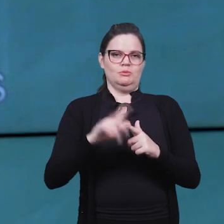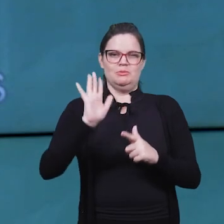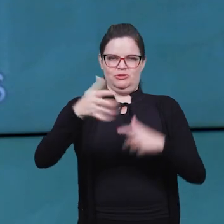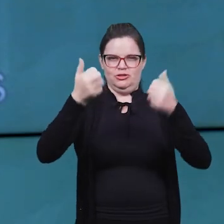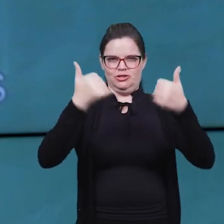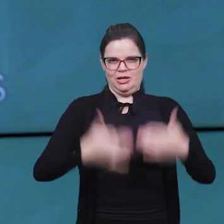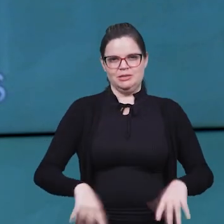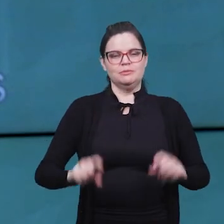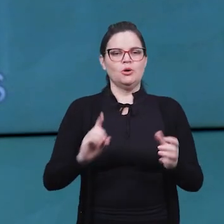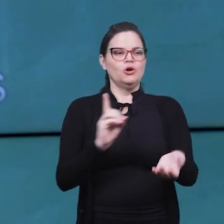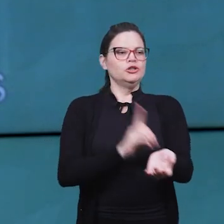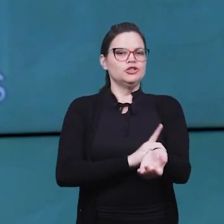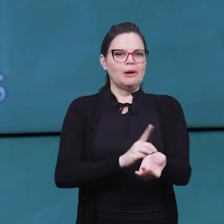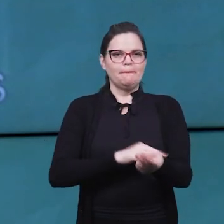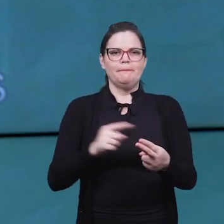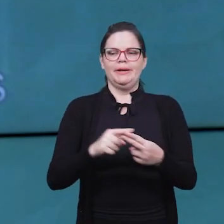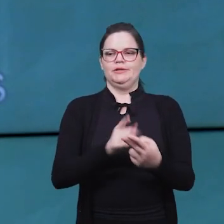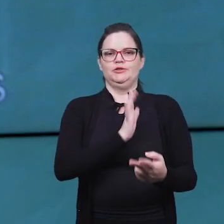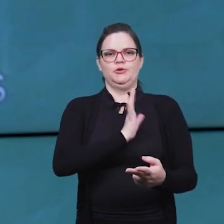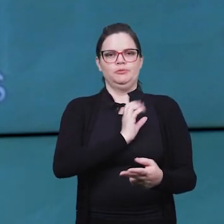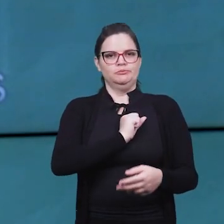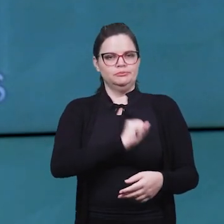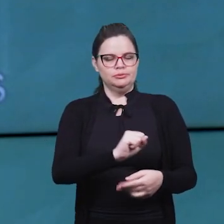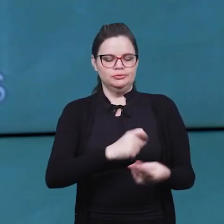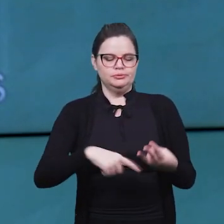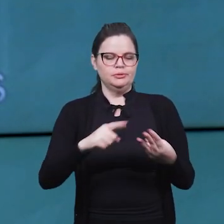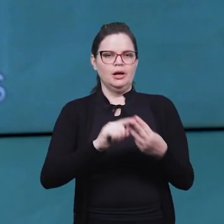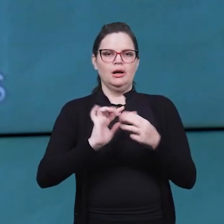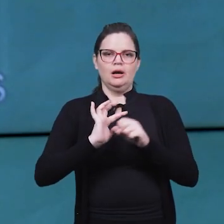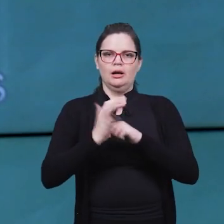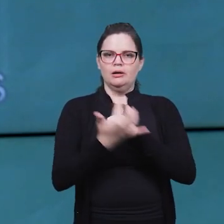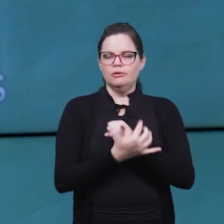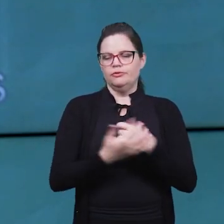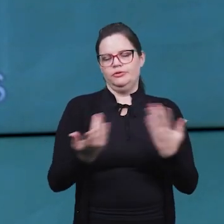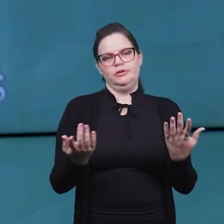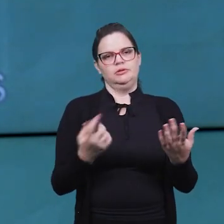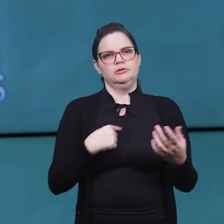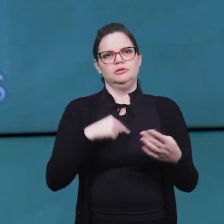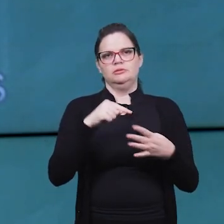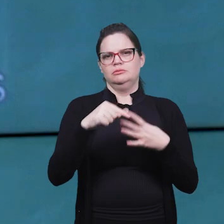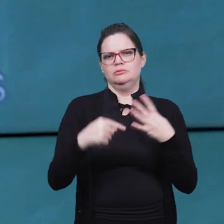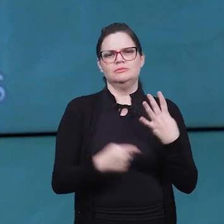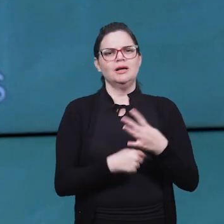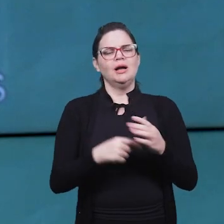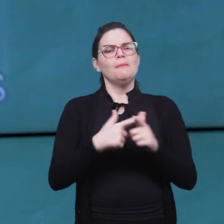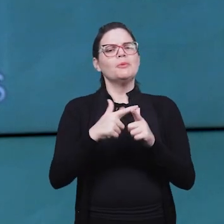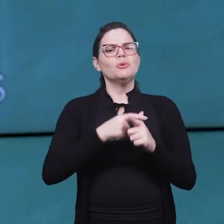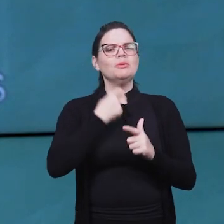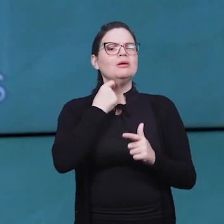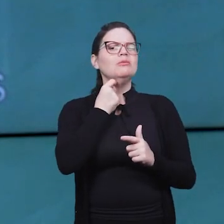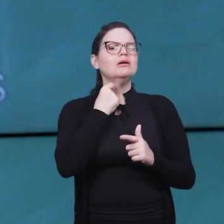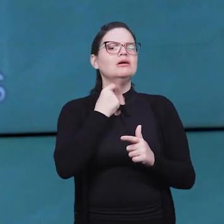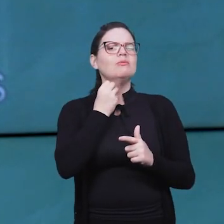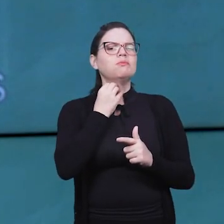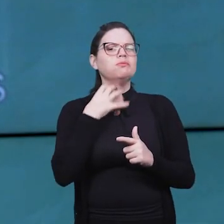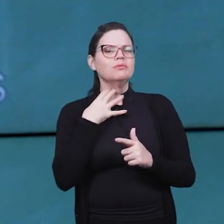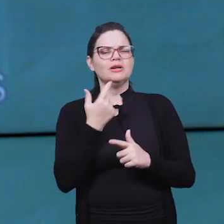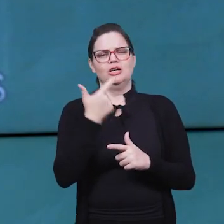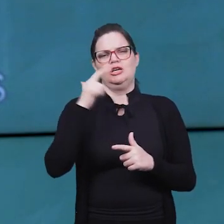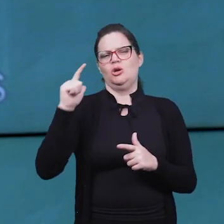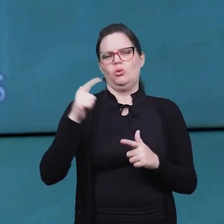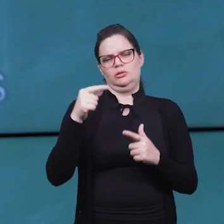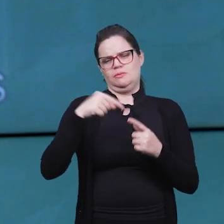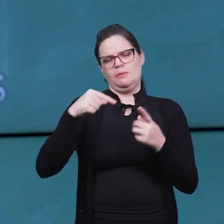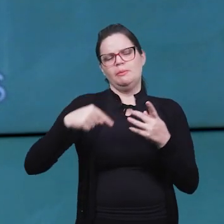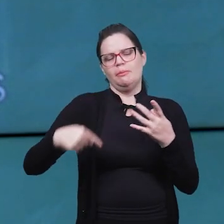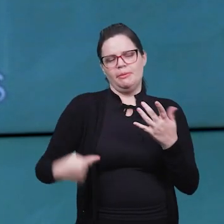Diabetes, sepse, infarto, Covid-19, acromegalia, hipertireoidismo e outras síndromes.